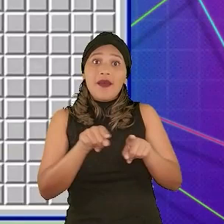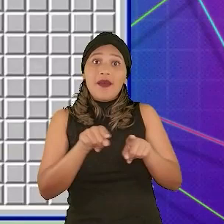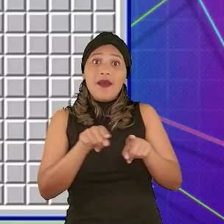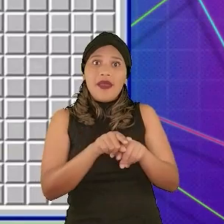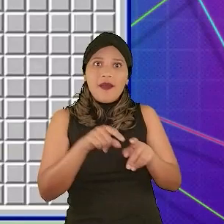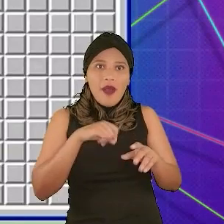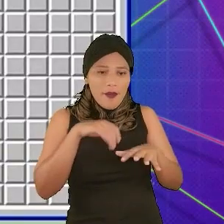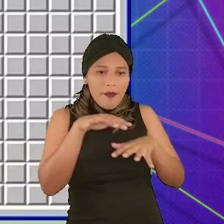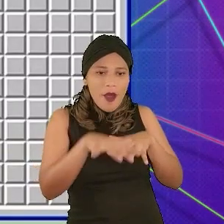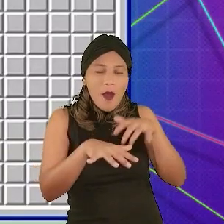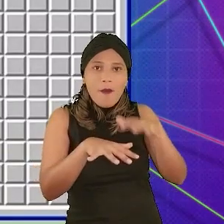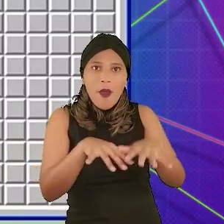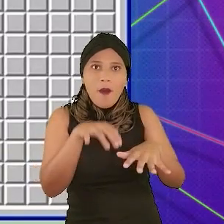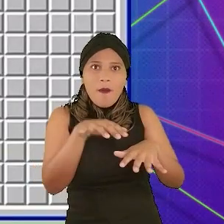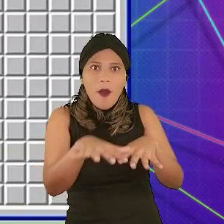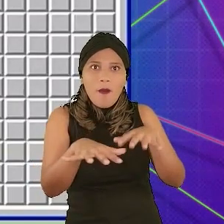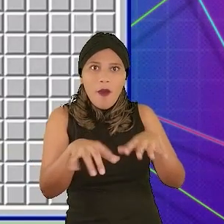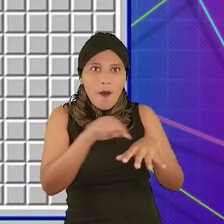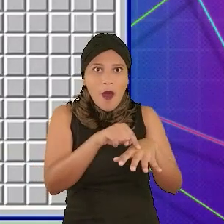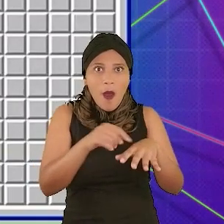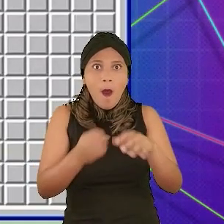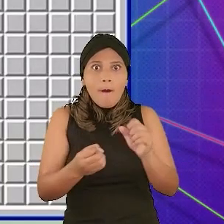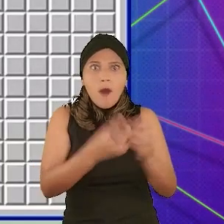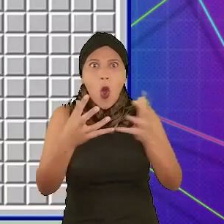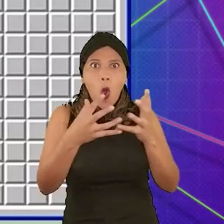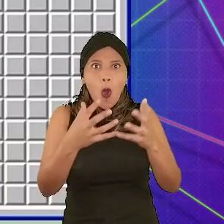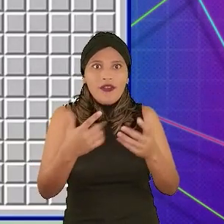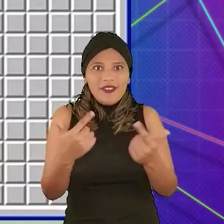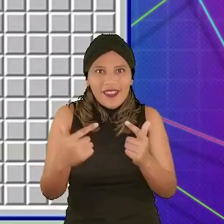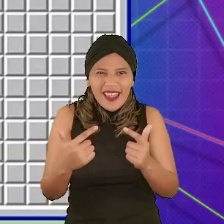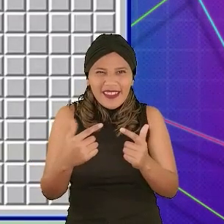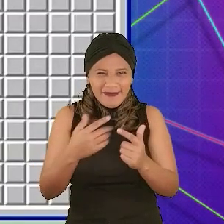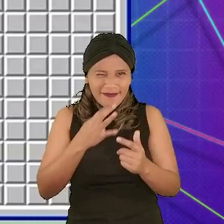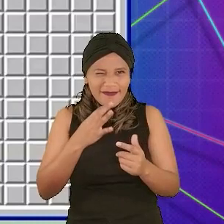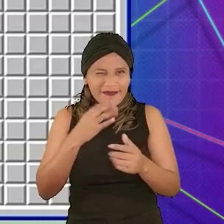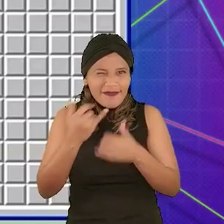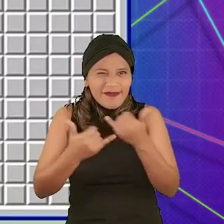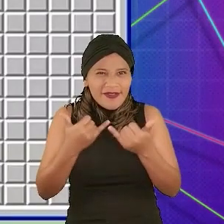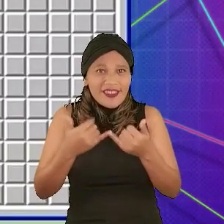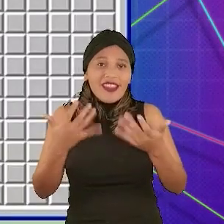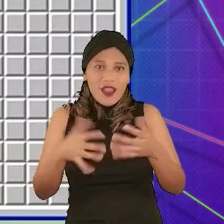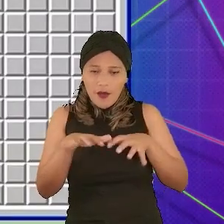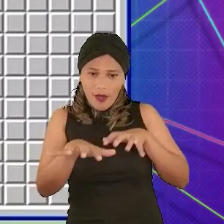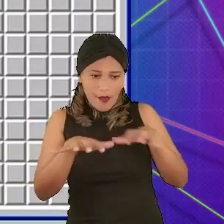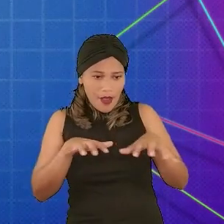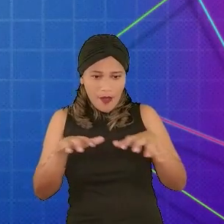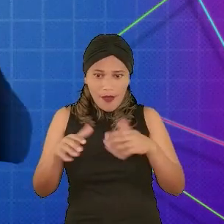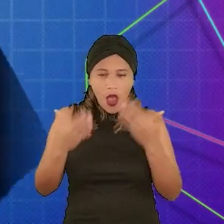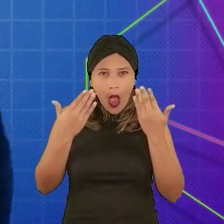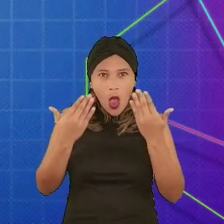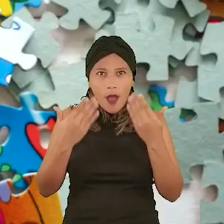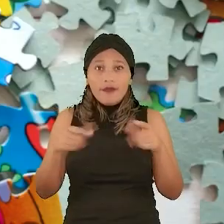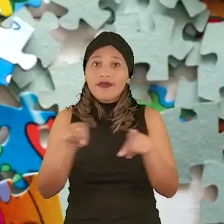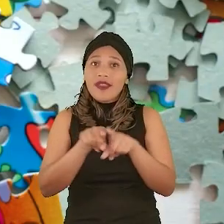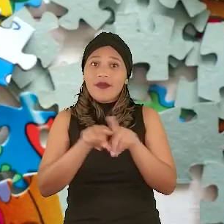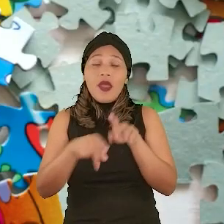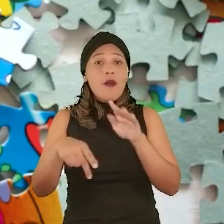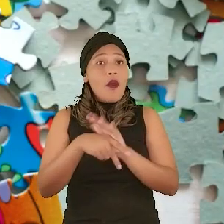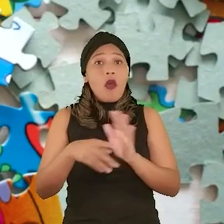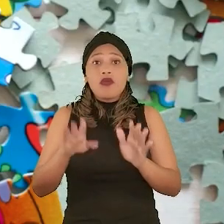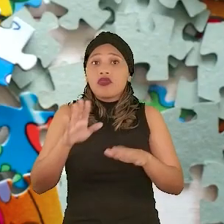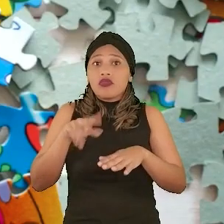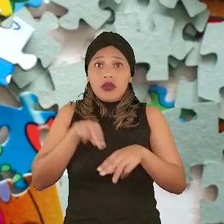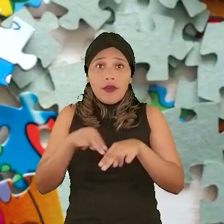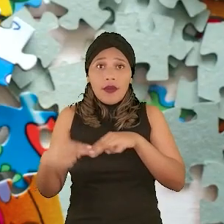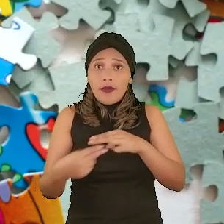uma mina, o jogo Você deve acaba. acertar os lugares que não tem bomba, levando em consideração o número do quadrado ao lado. Ou até o próprio quebra-cabeça